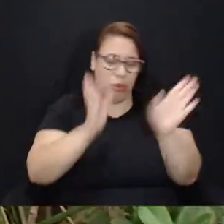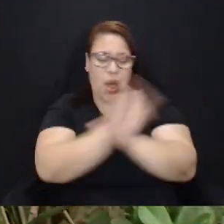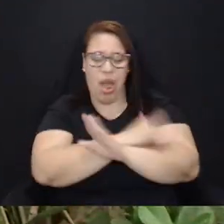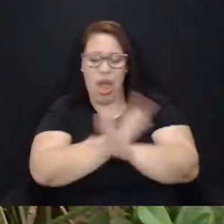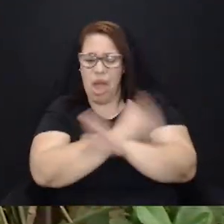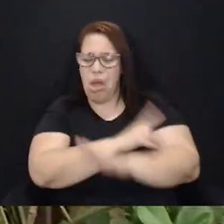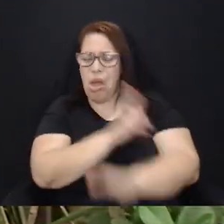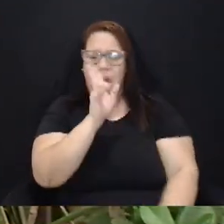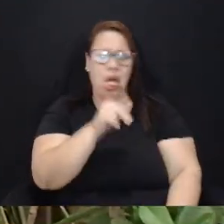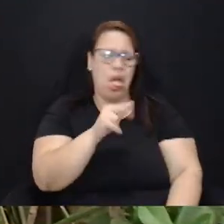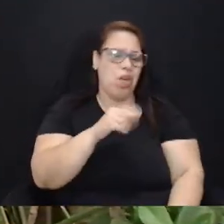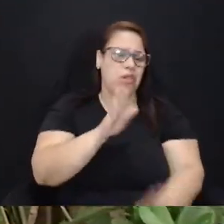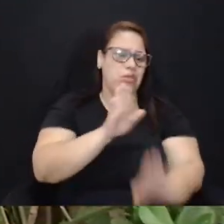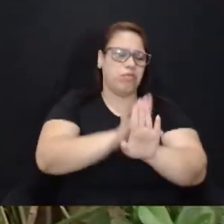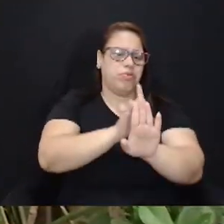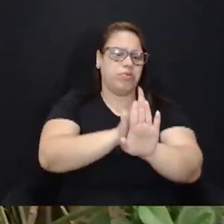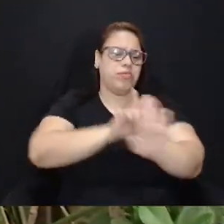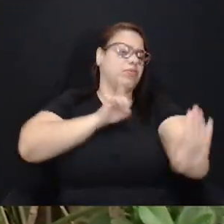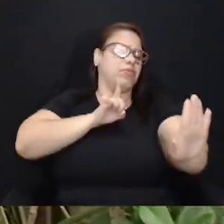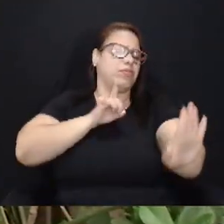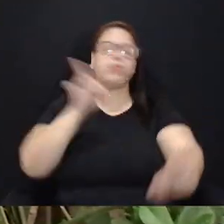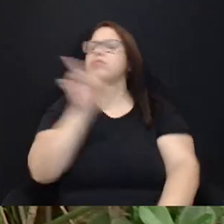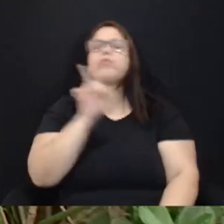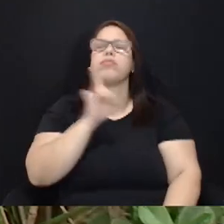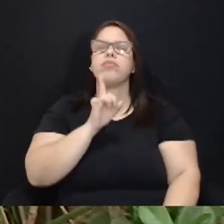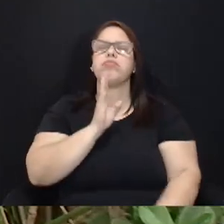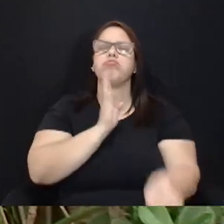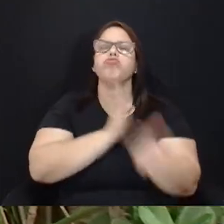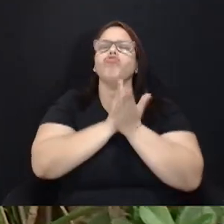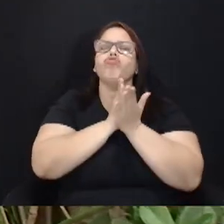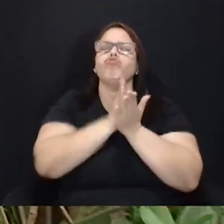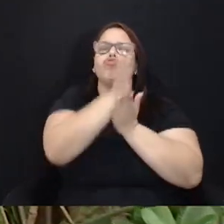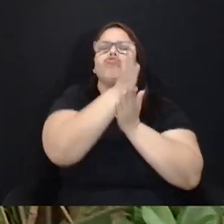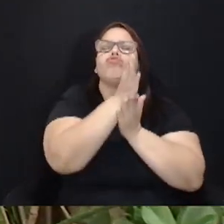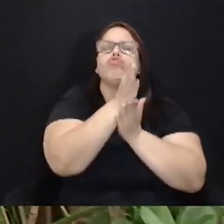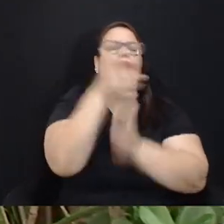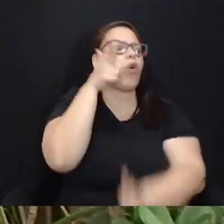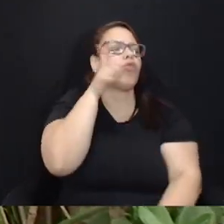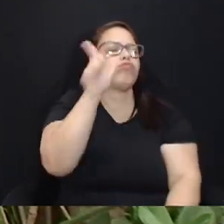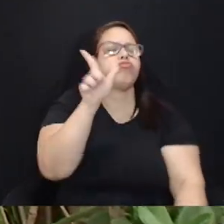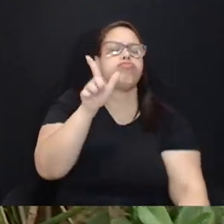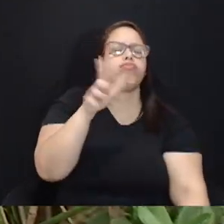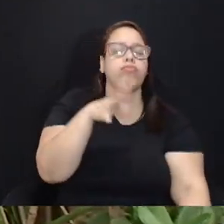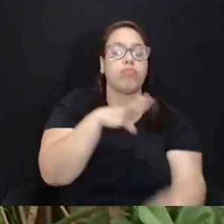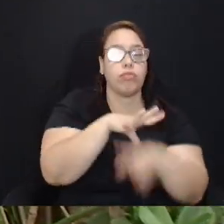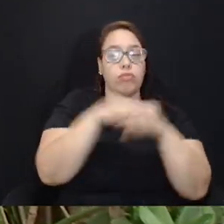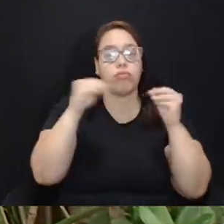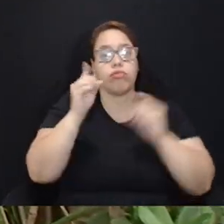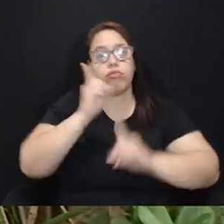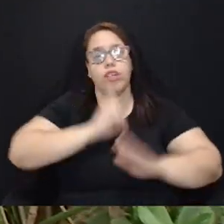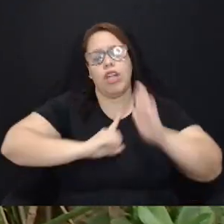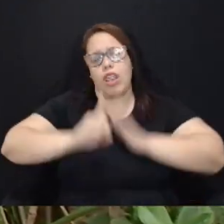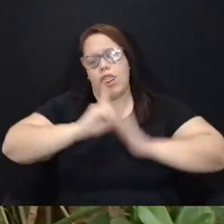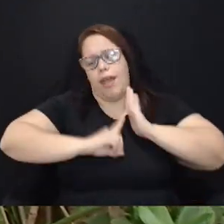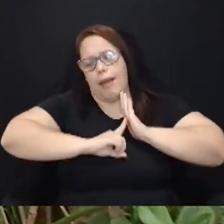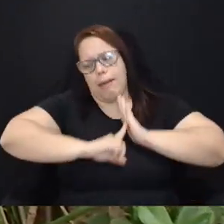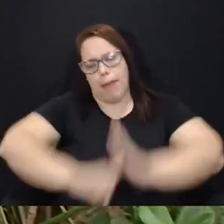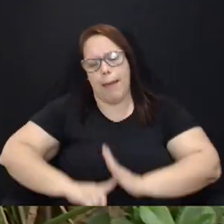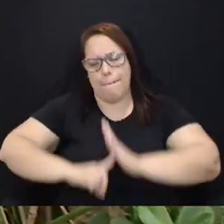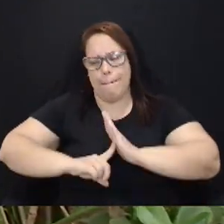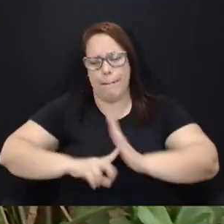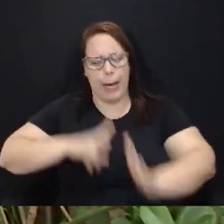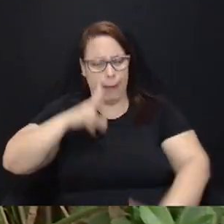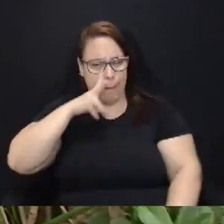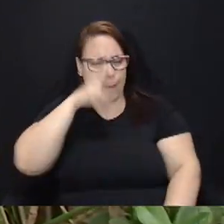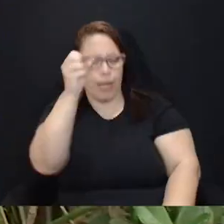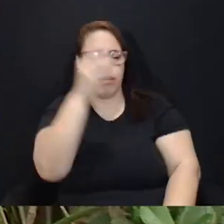recuar. Eu tenho que sempre seguir. E onde eu me curei da depressão, busquei força para sobreviver.